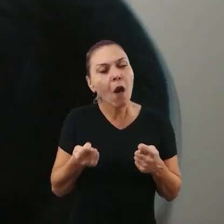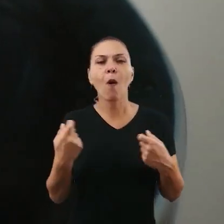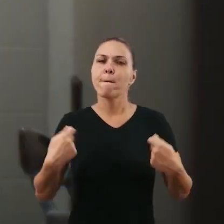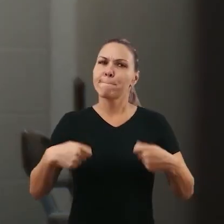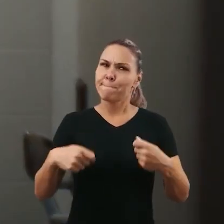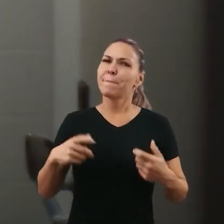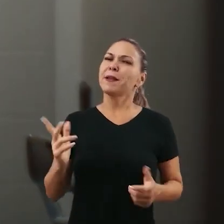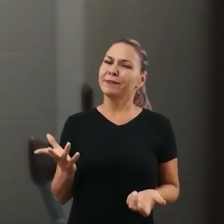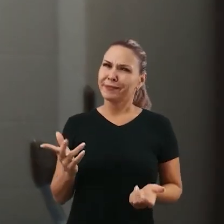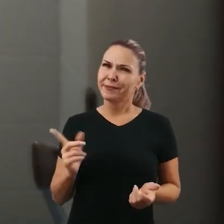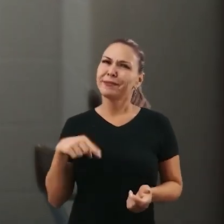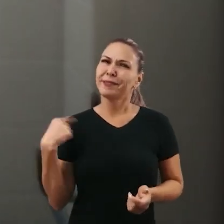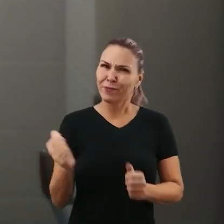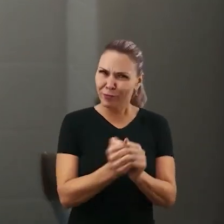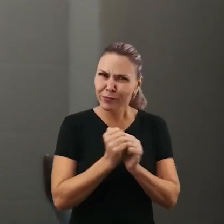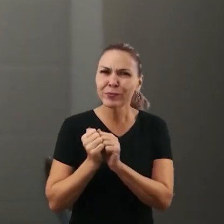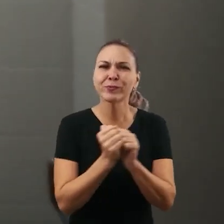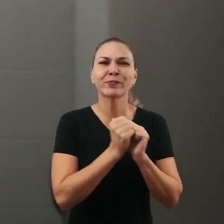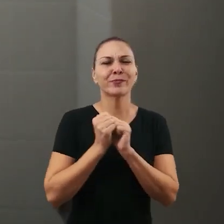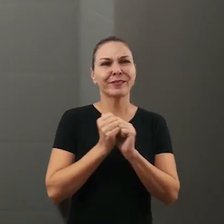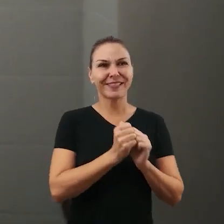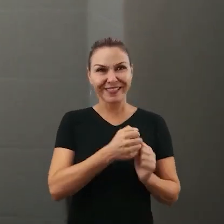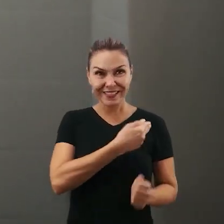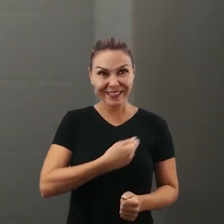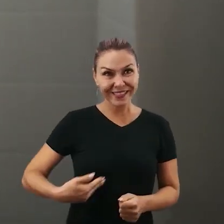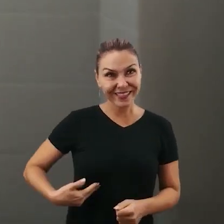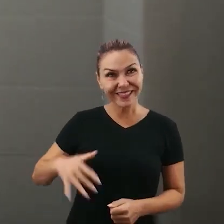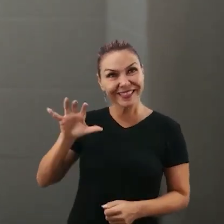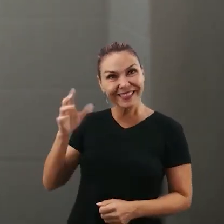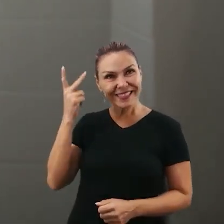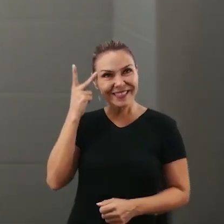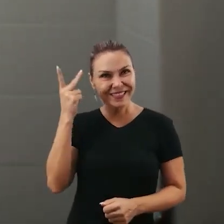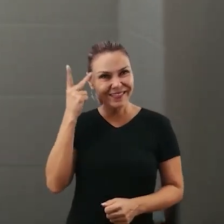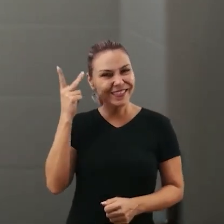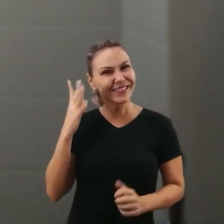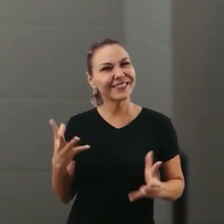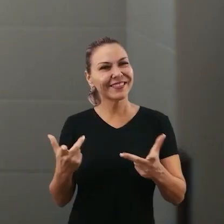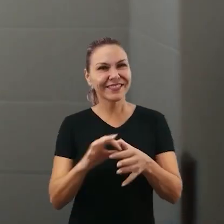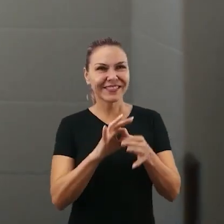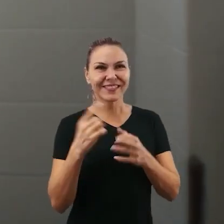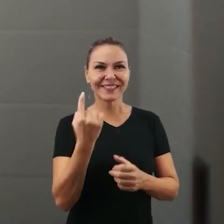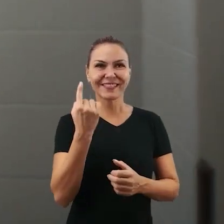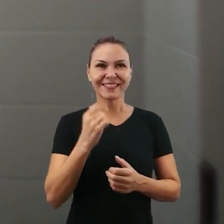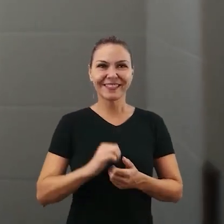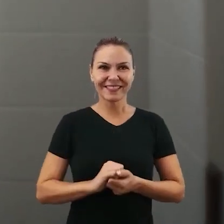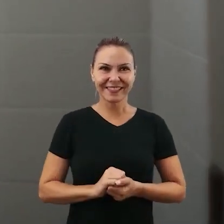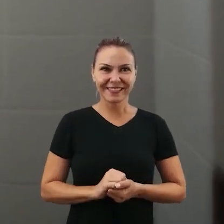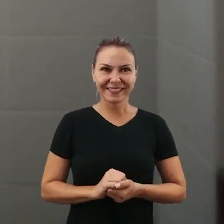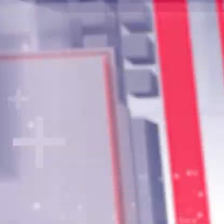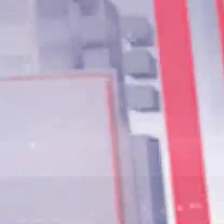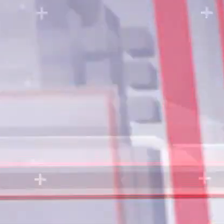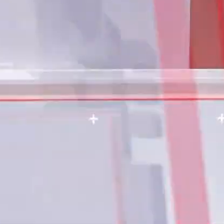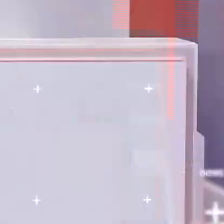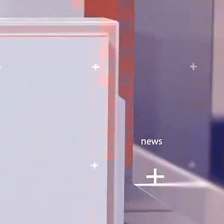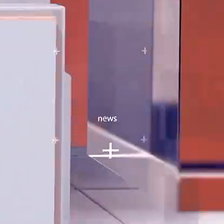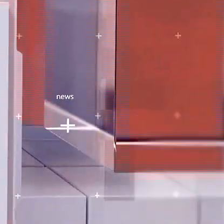vamos economizar. Gota por gota, todos por todos, mais do que nunca. Governo do Estado. São Paulo são